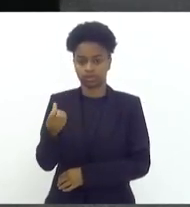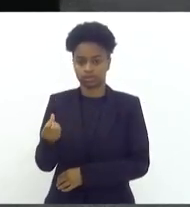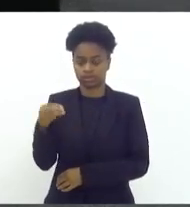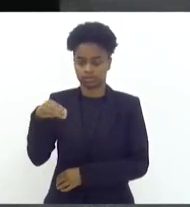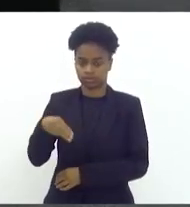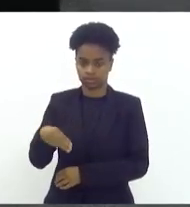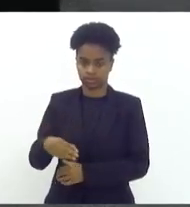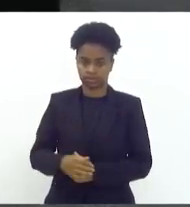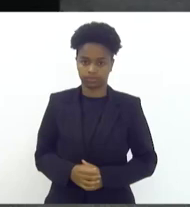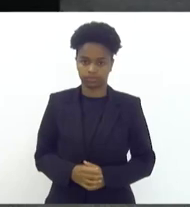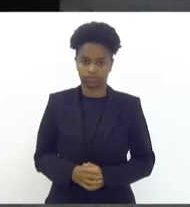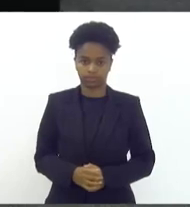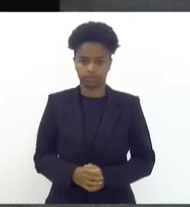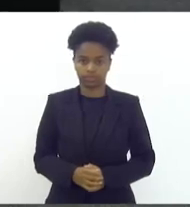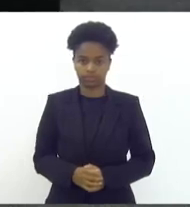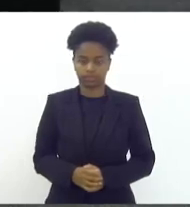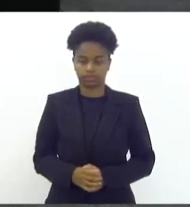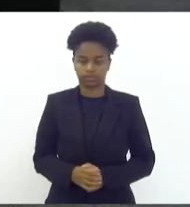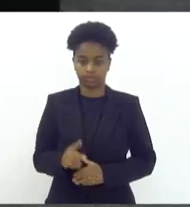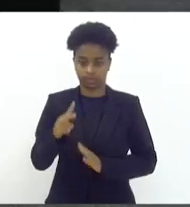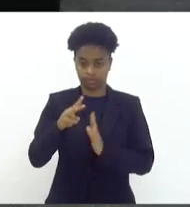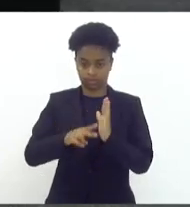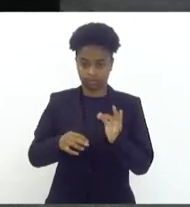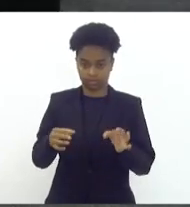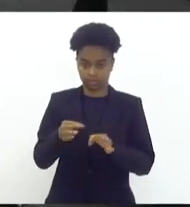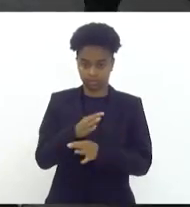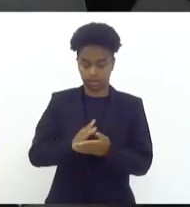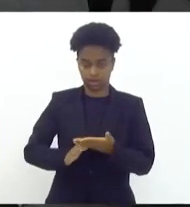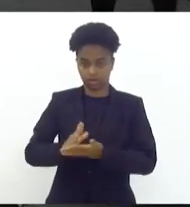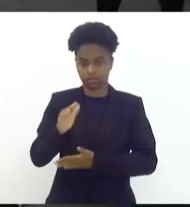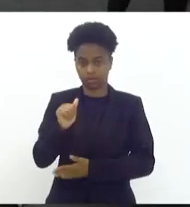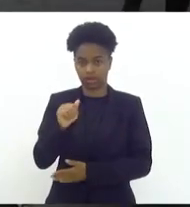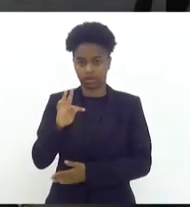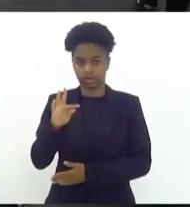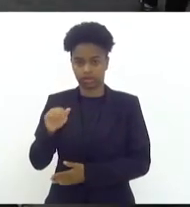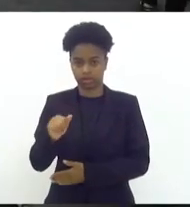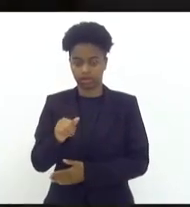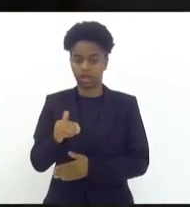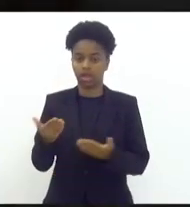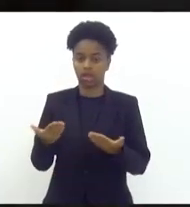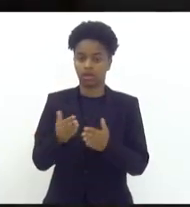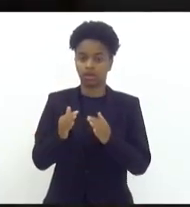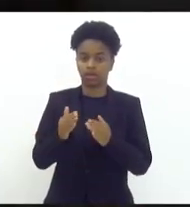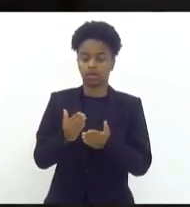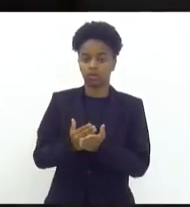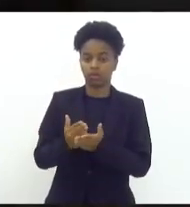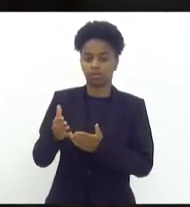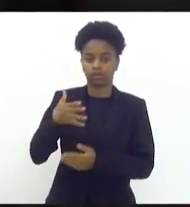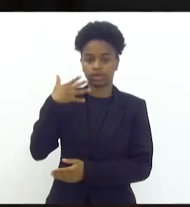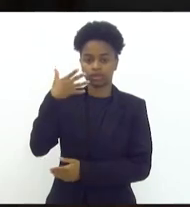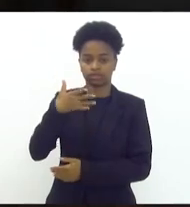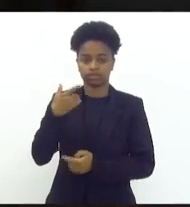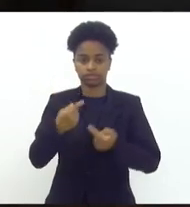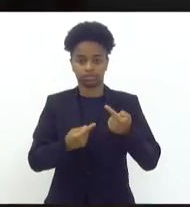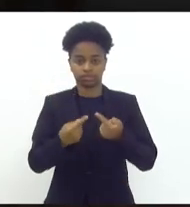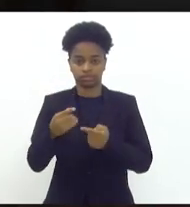minutos lida e aprovada passa seu expediente inicial